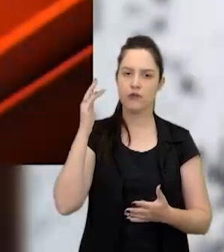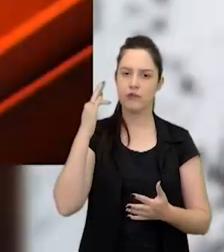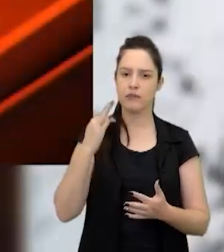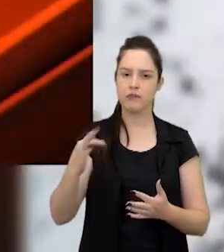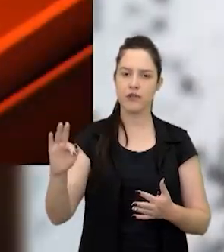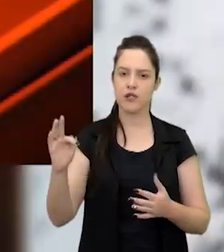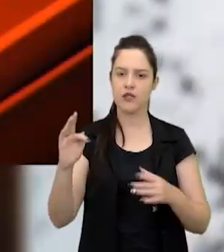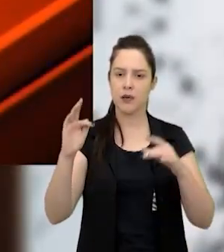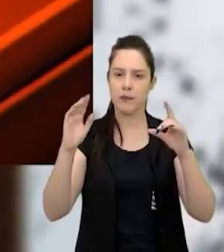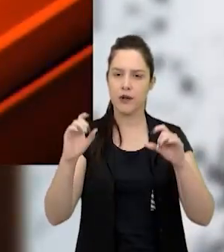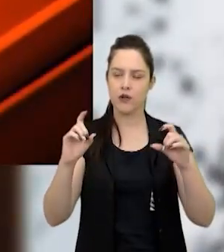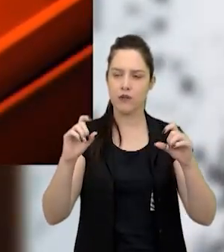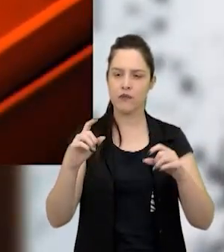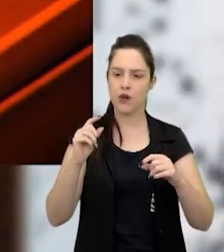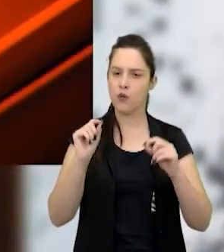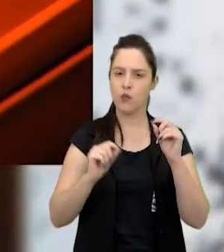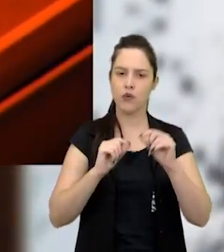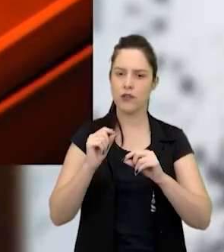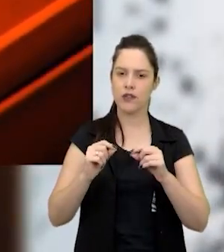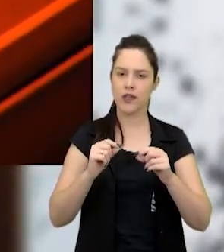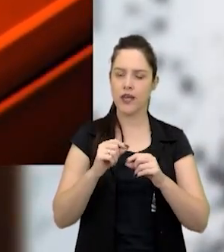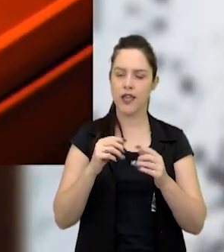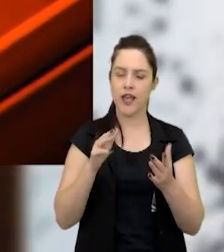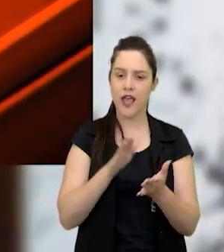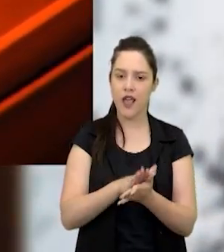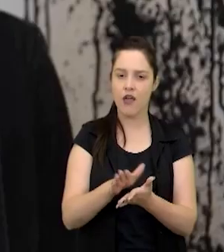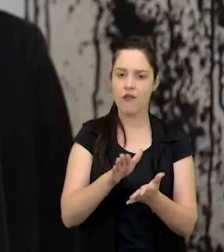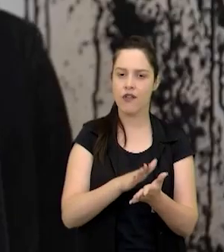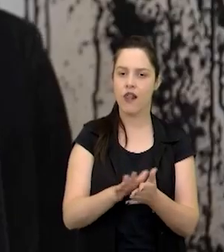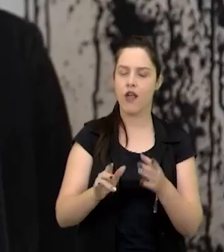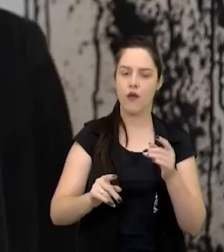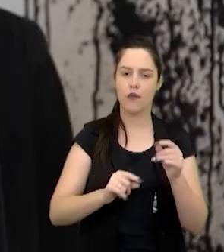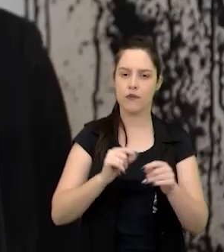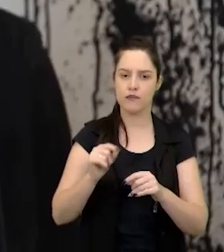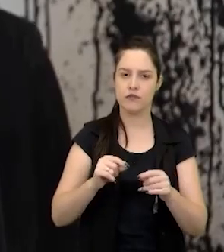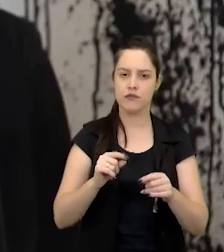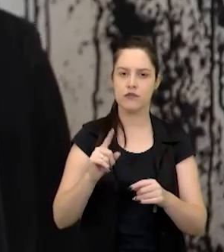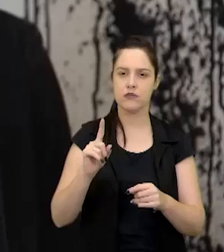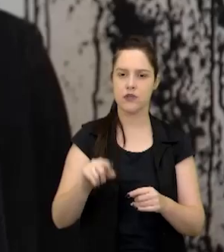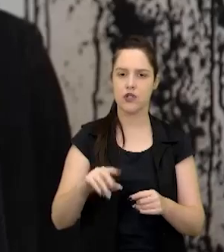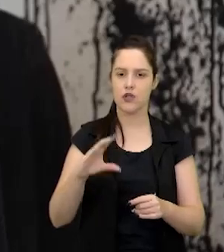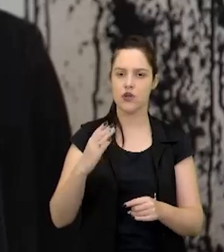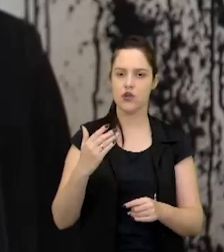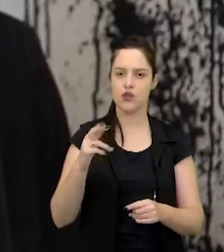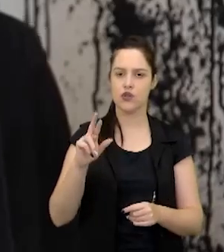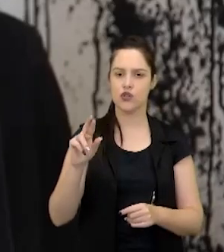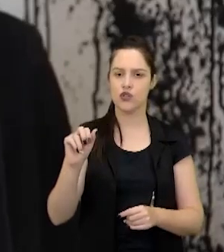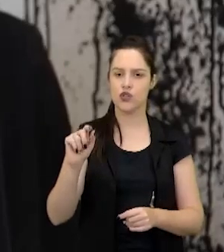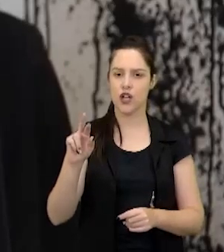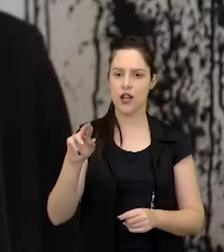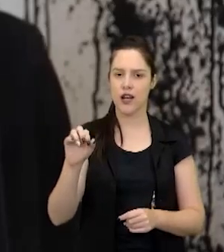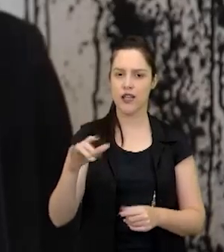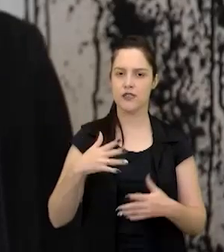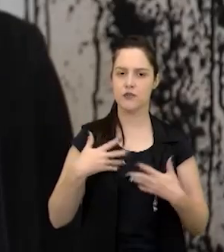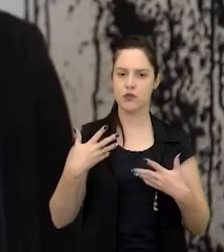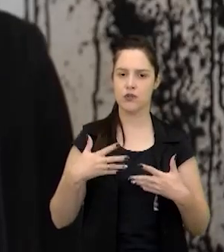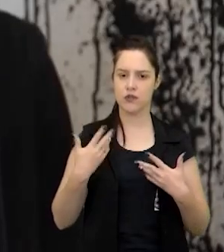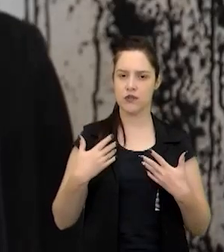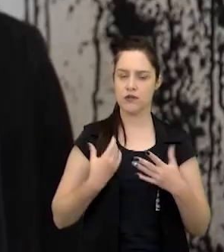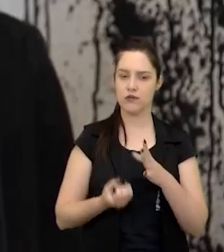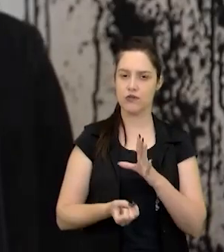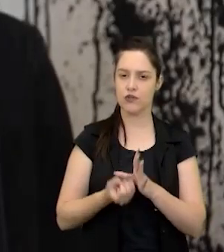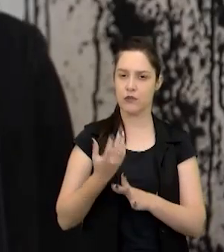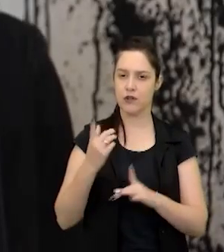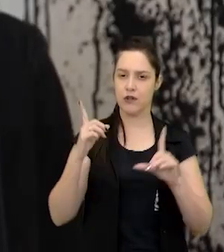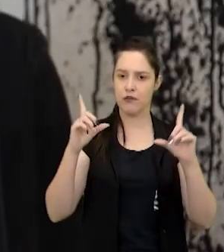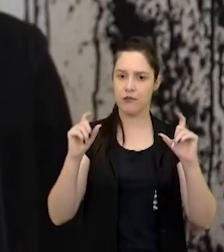fotografar ou de química para revelar suas imagens no laboratório? O poeta Charles Baudelaire, não muito contente com o surgimento da